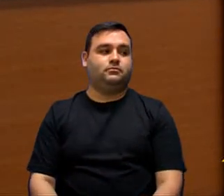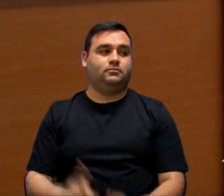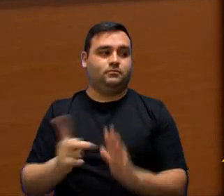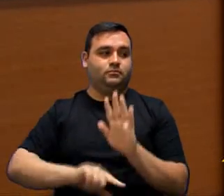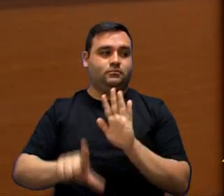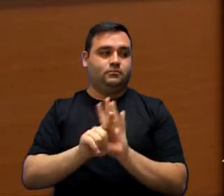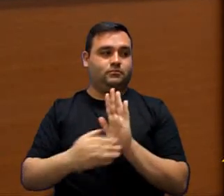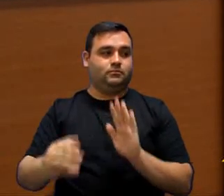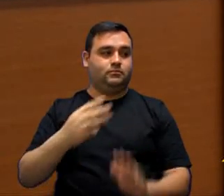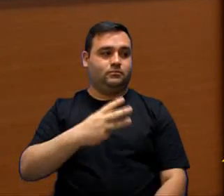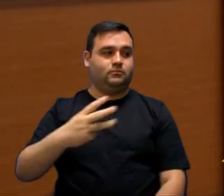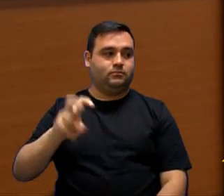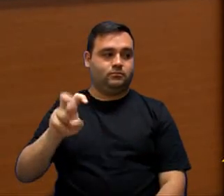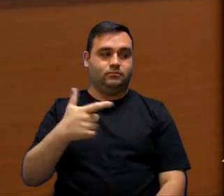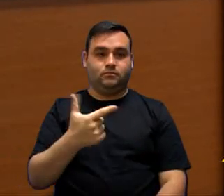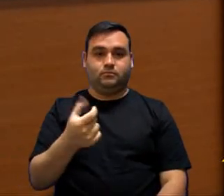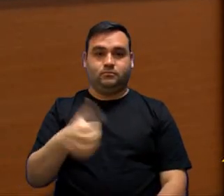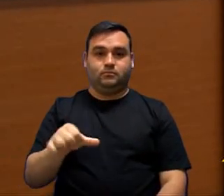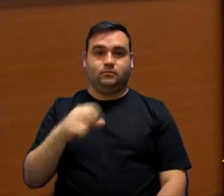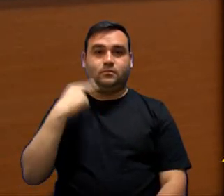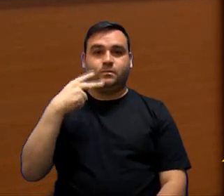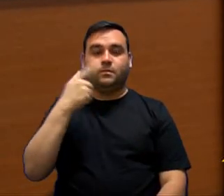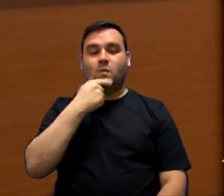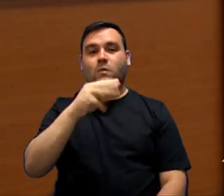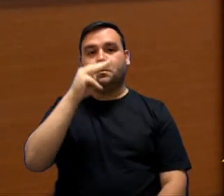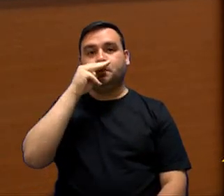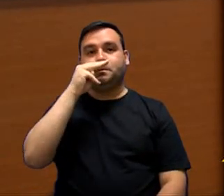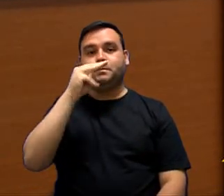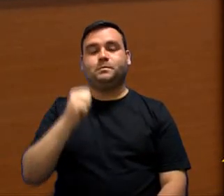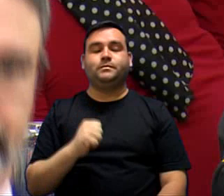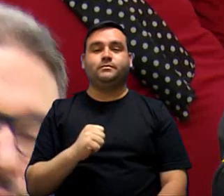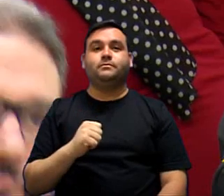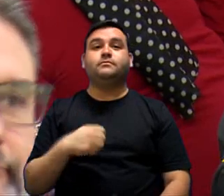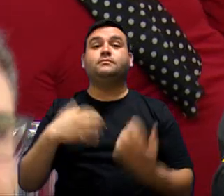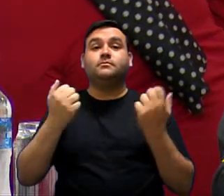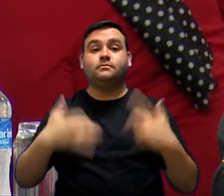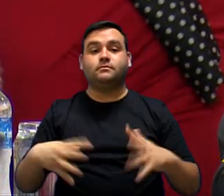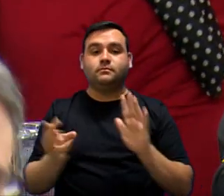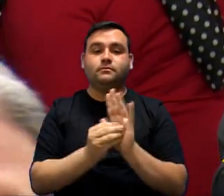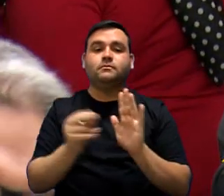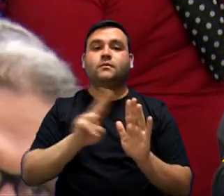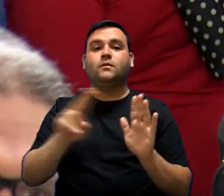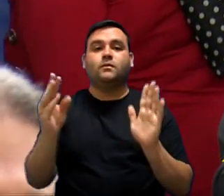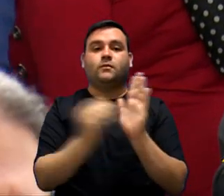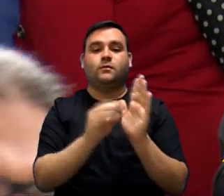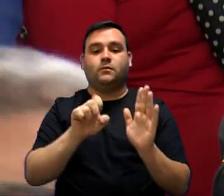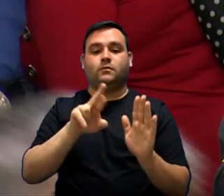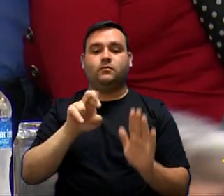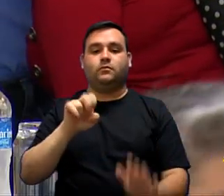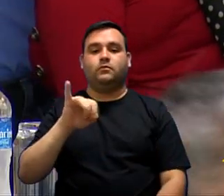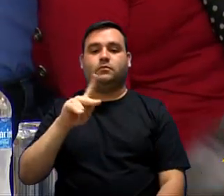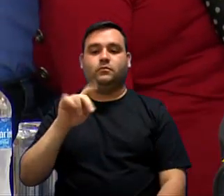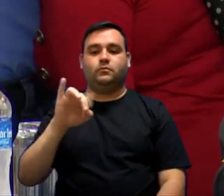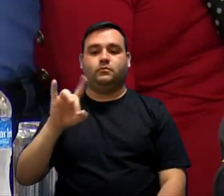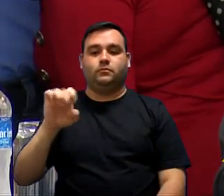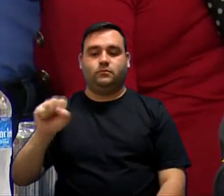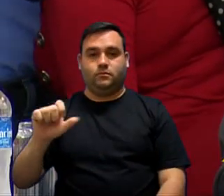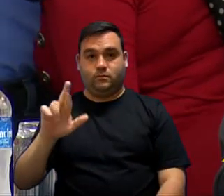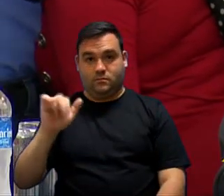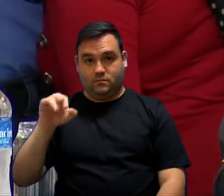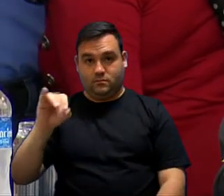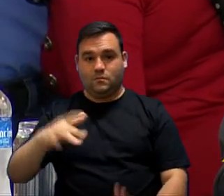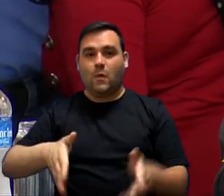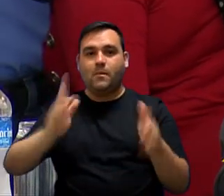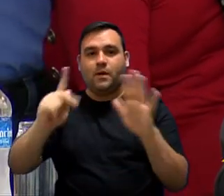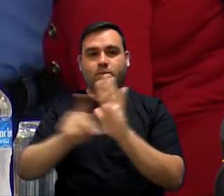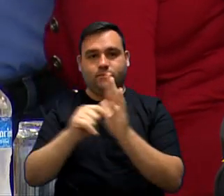Projeto de lei 335/2019 do vereador Martinez. Dispõe sobre a denominação Dr. Eurípides Ramos da Silva ao imóvel público da